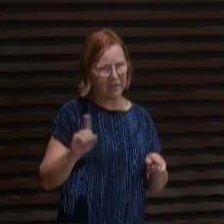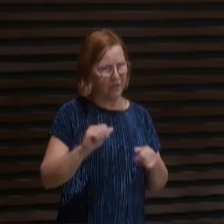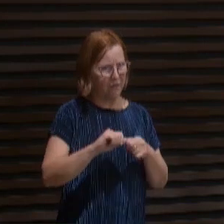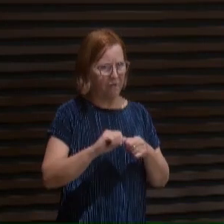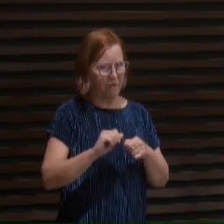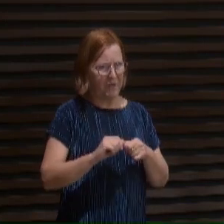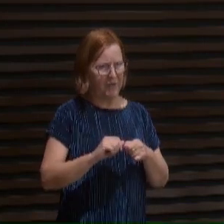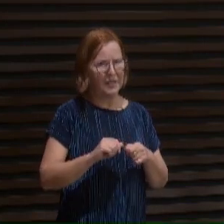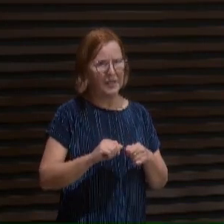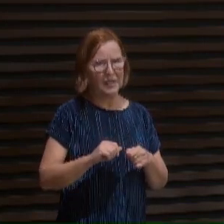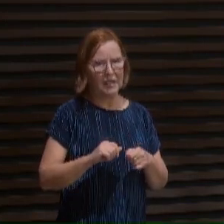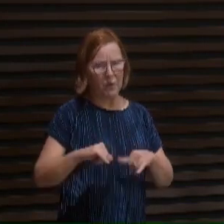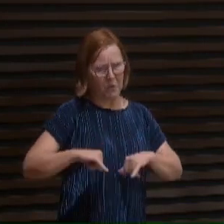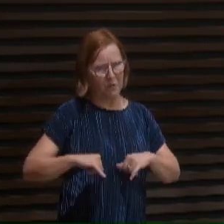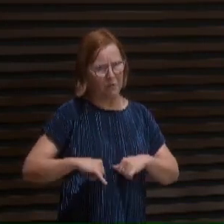loucura.